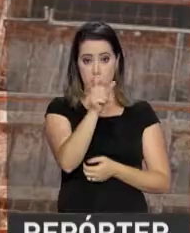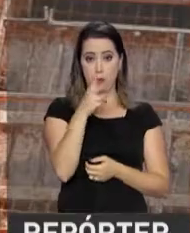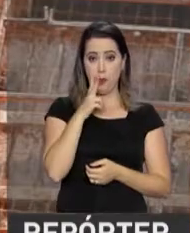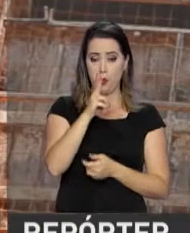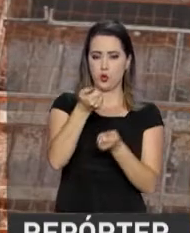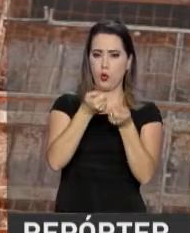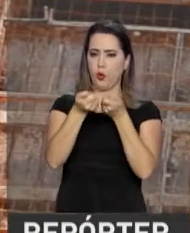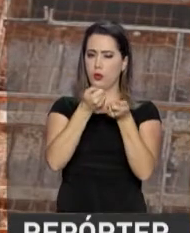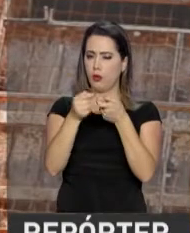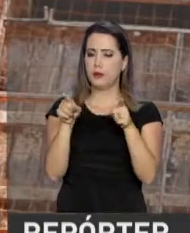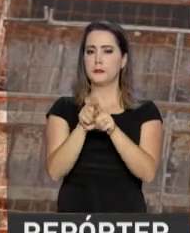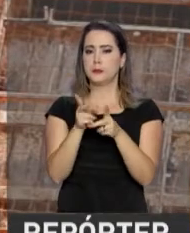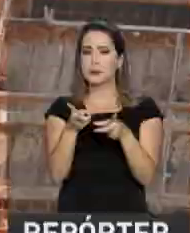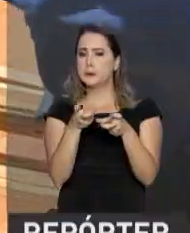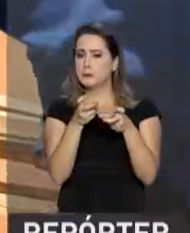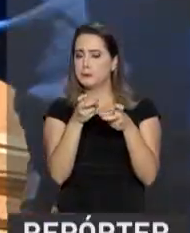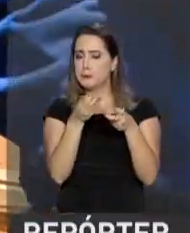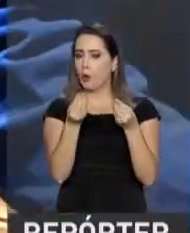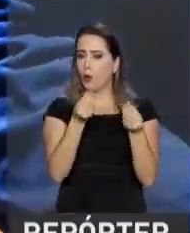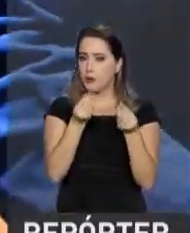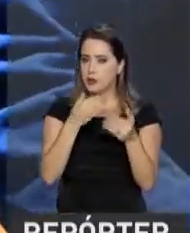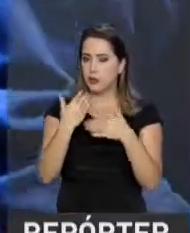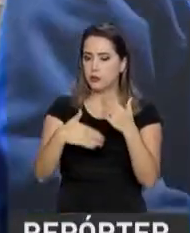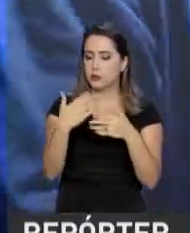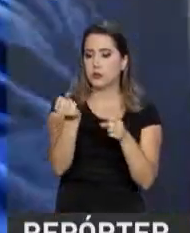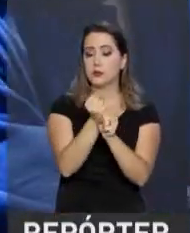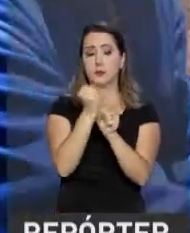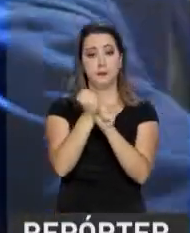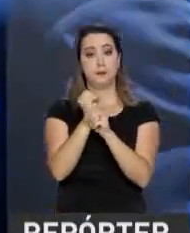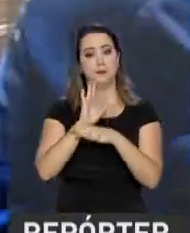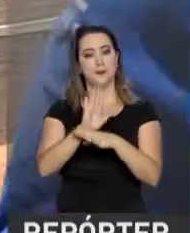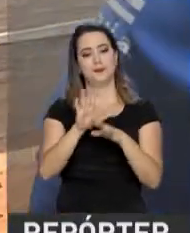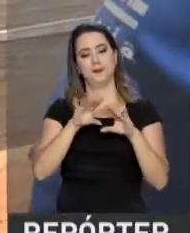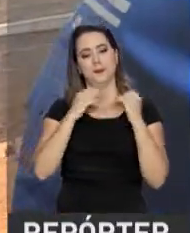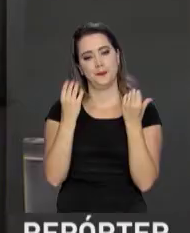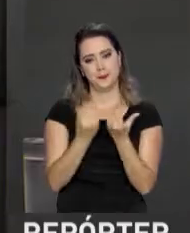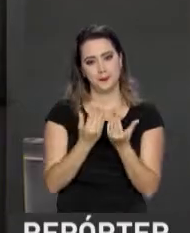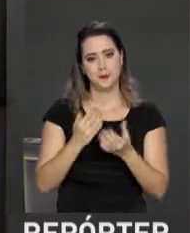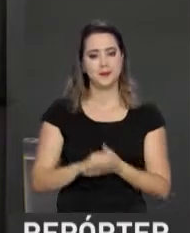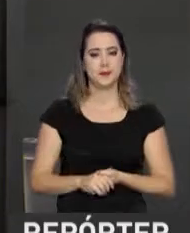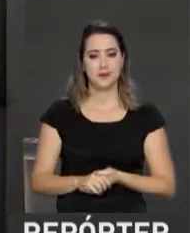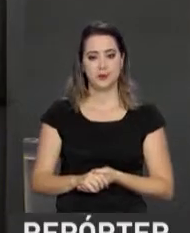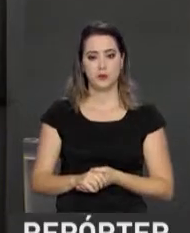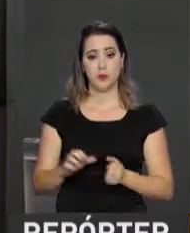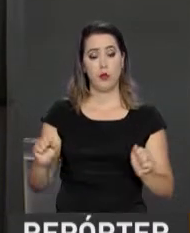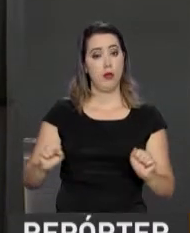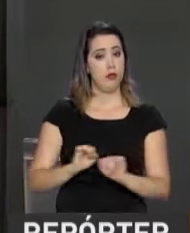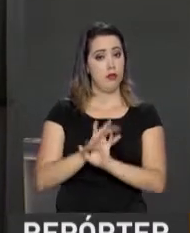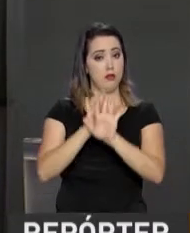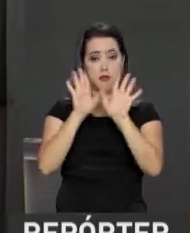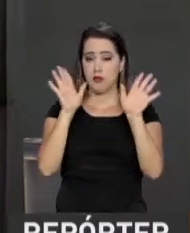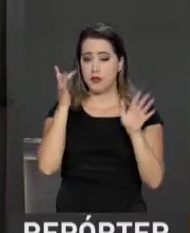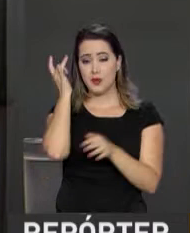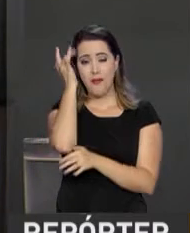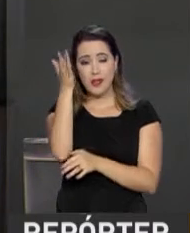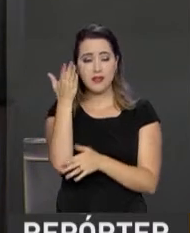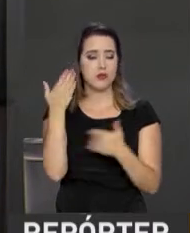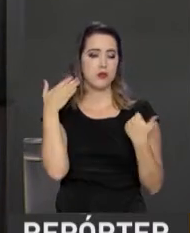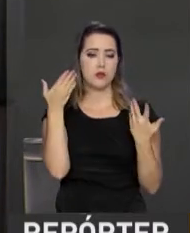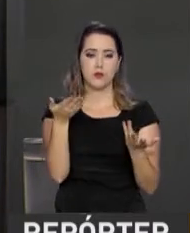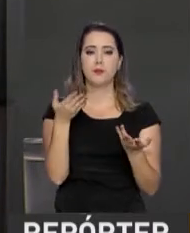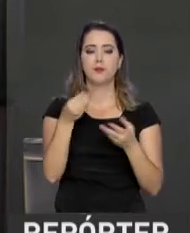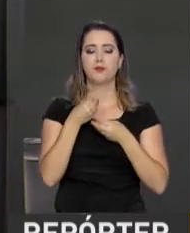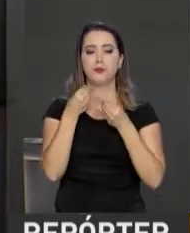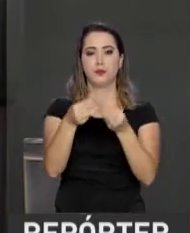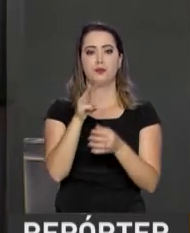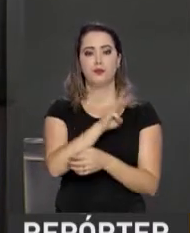fácil de controlar o andamento das obras que vão beneficiar a comunidade. A transparência e a clareza trazidas